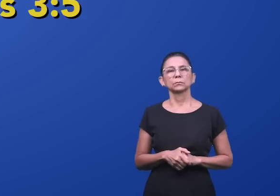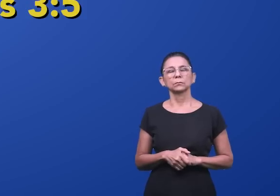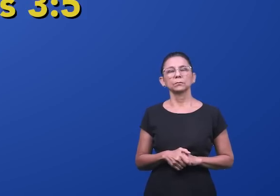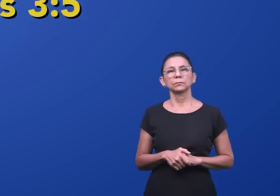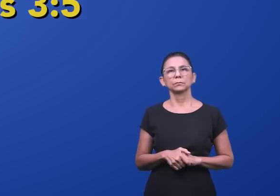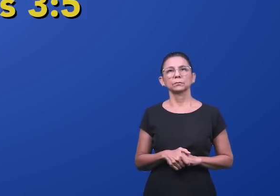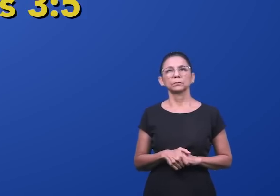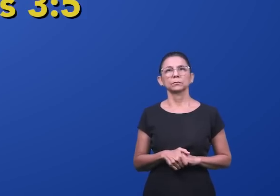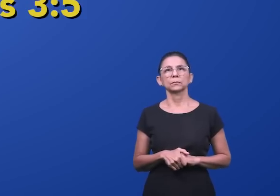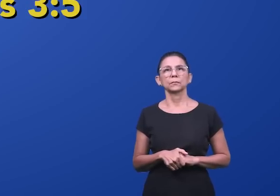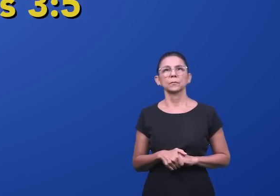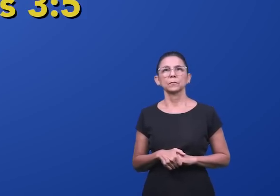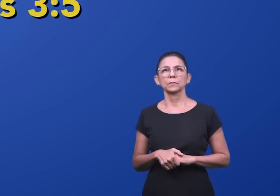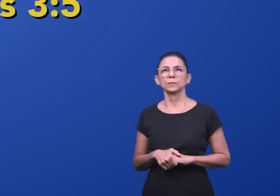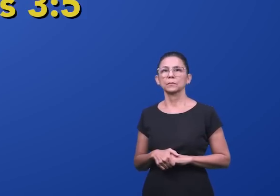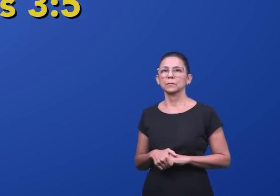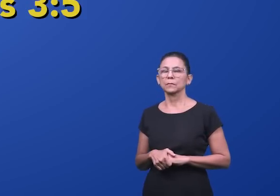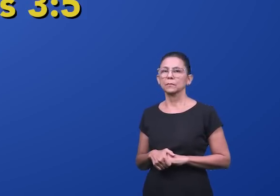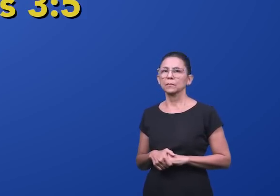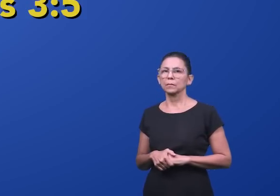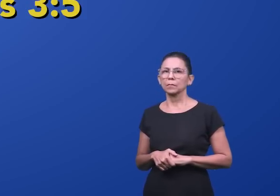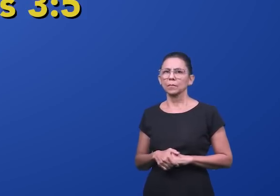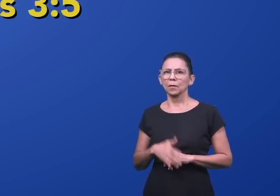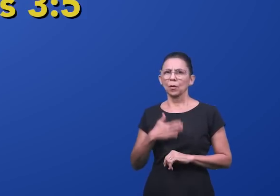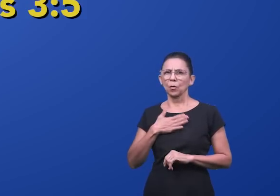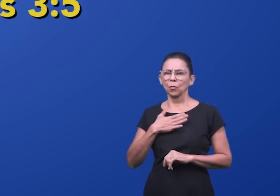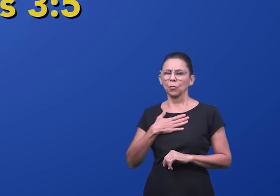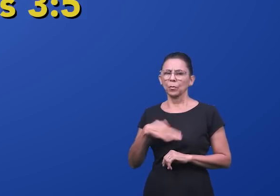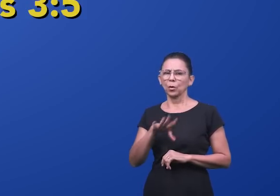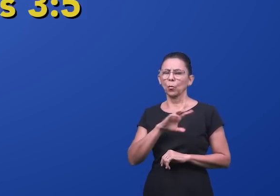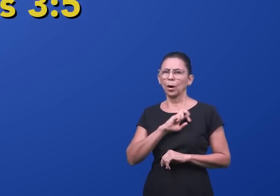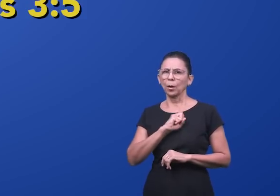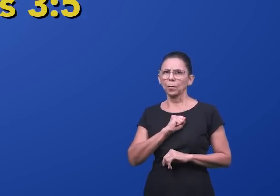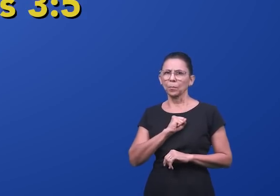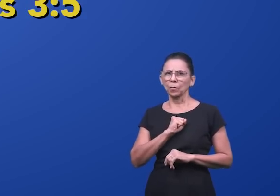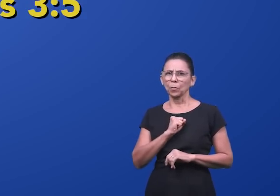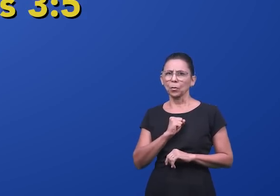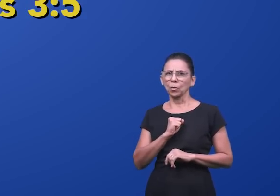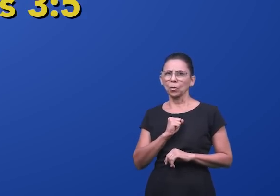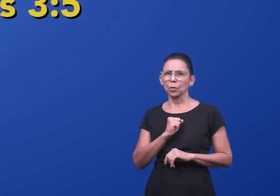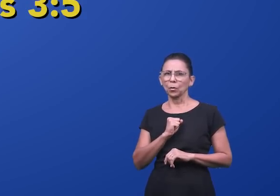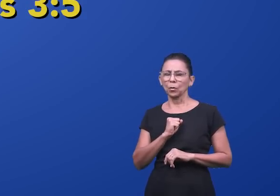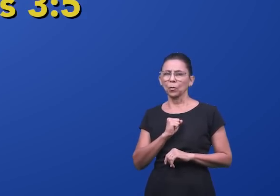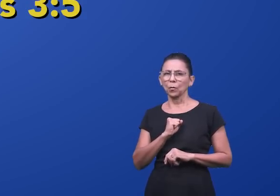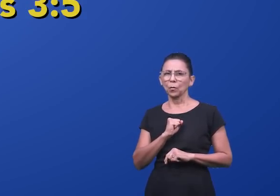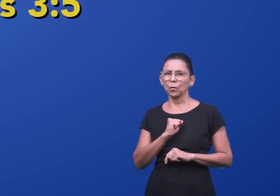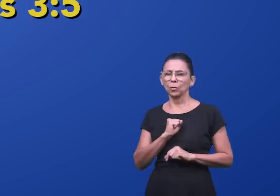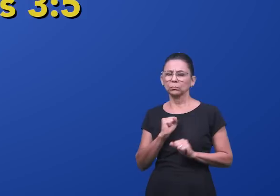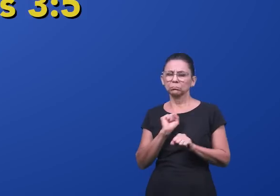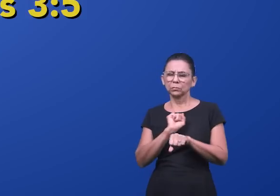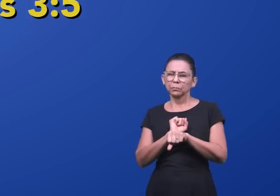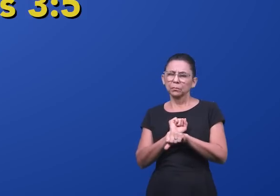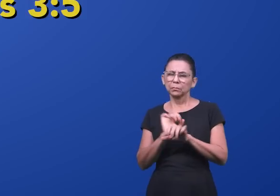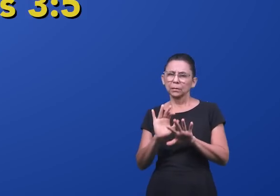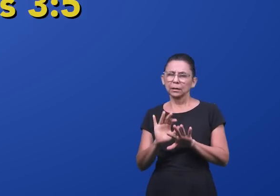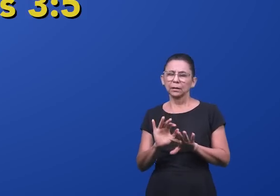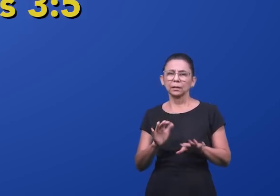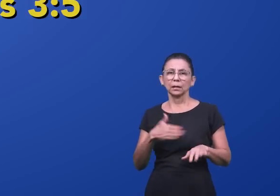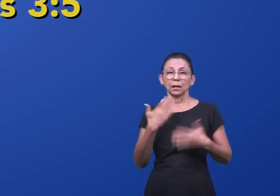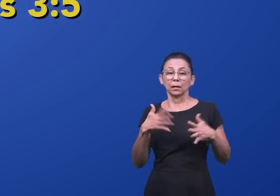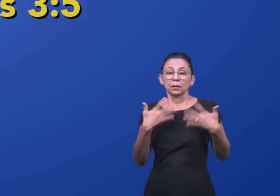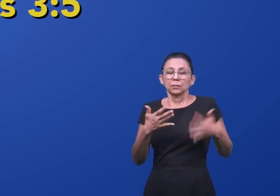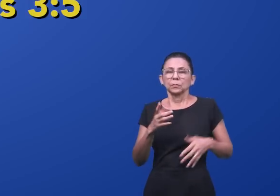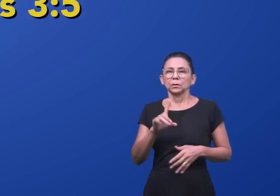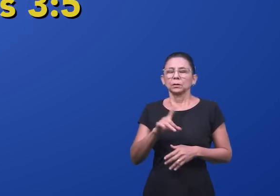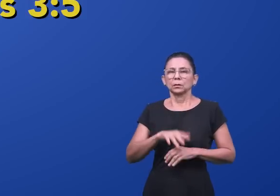B, que fala: não acordeis nem desperteis meu amor até que queira. Esse tempo profético, ele